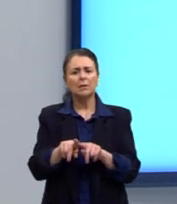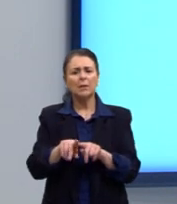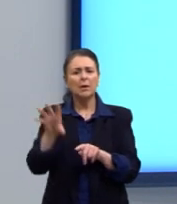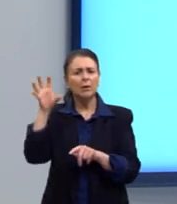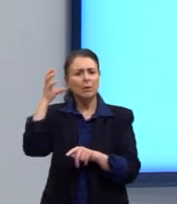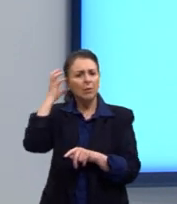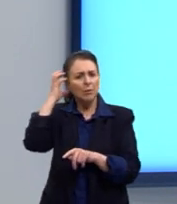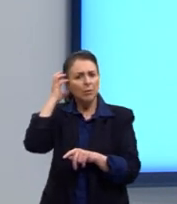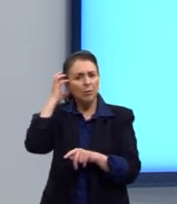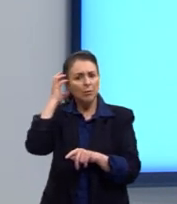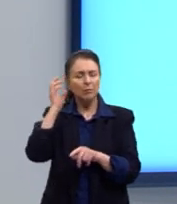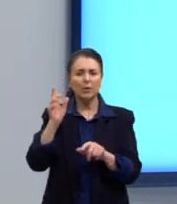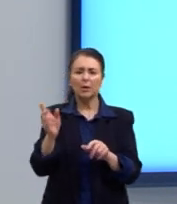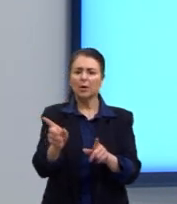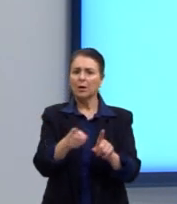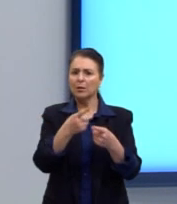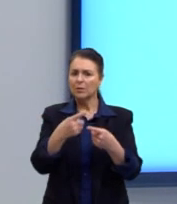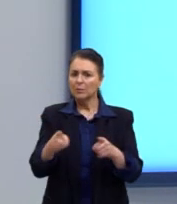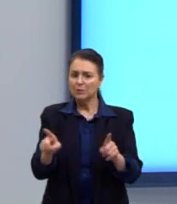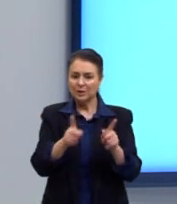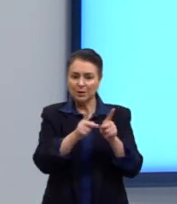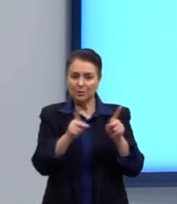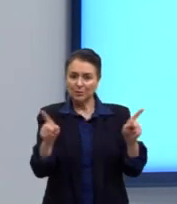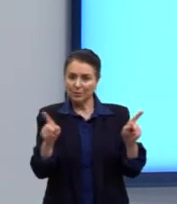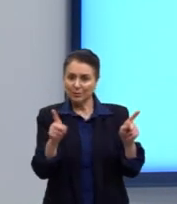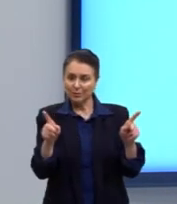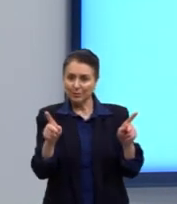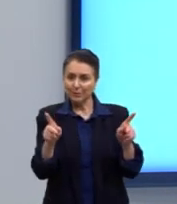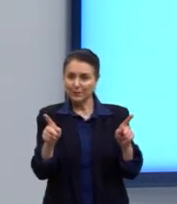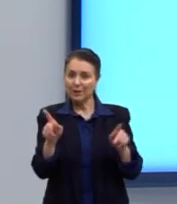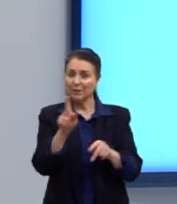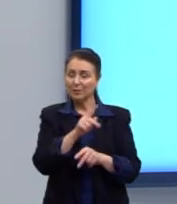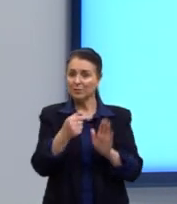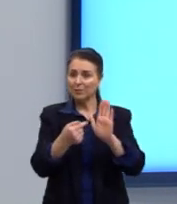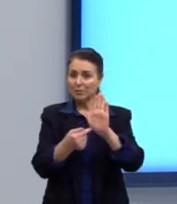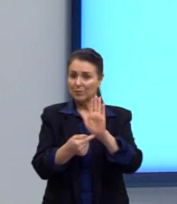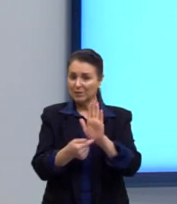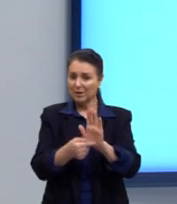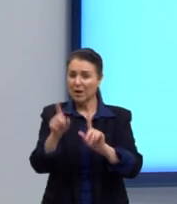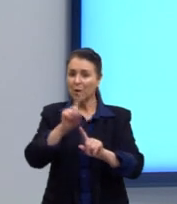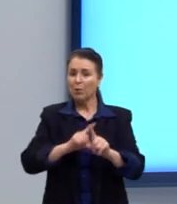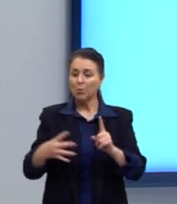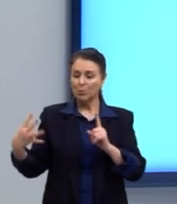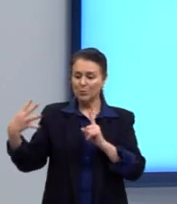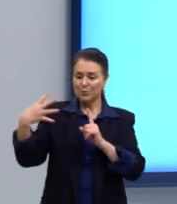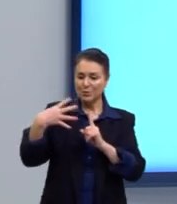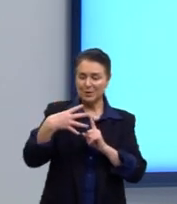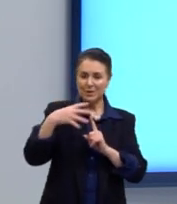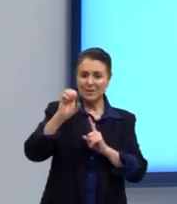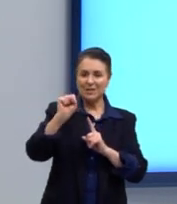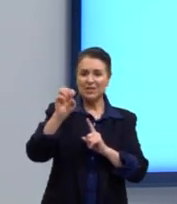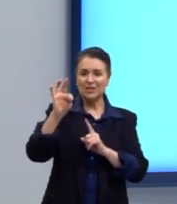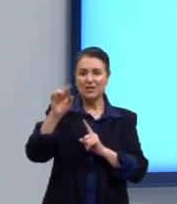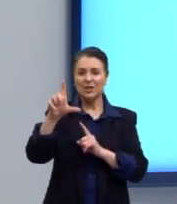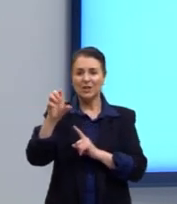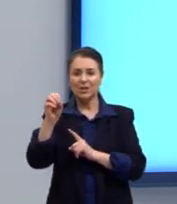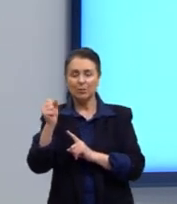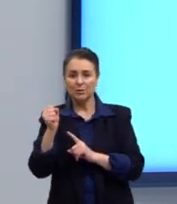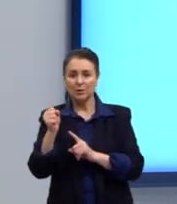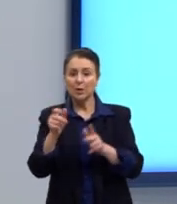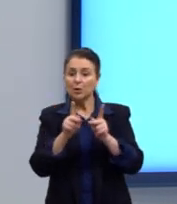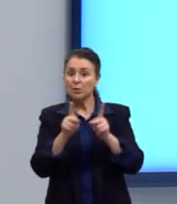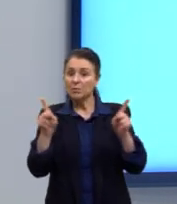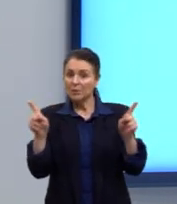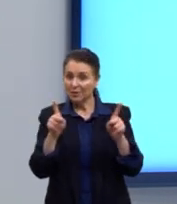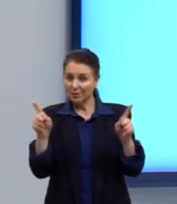um pouquinho dos compositores de cada fase e Deus trouxe para vocês aqui alguns estilos né e as